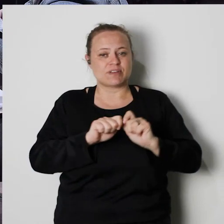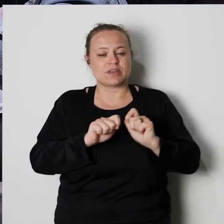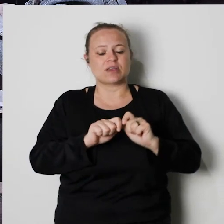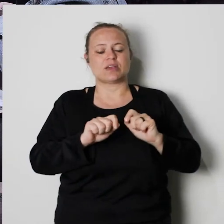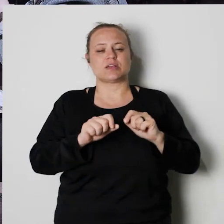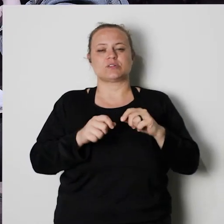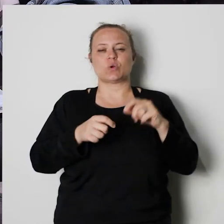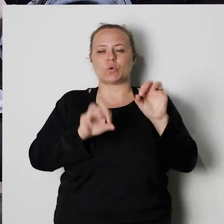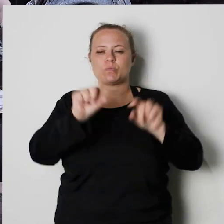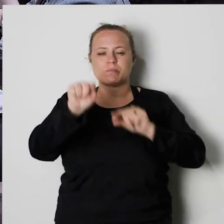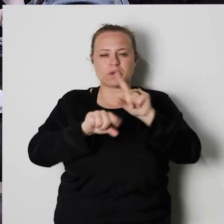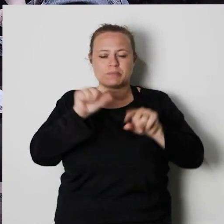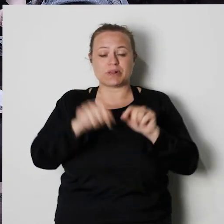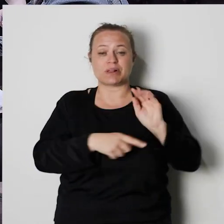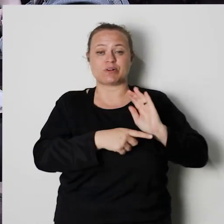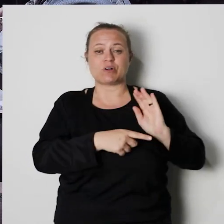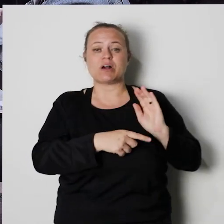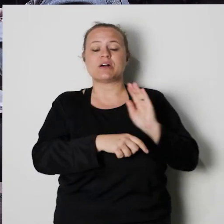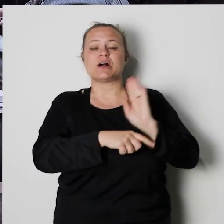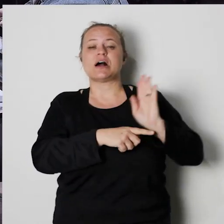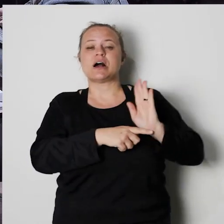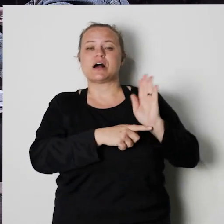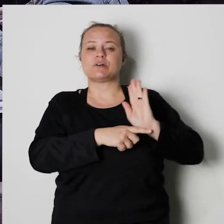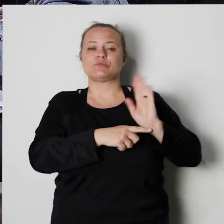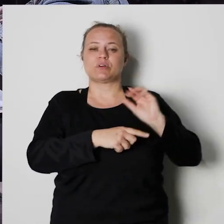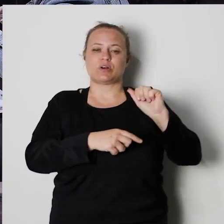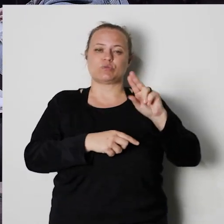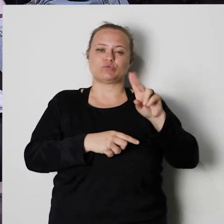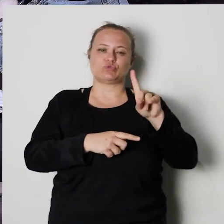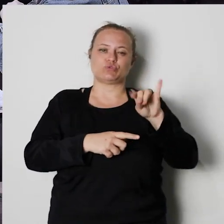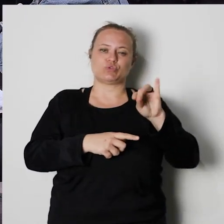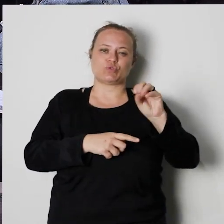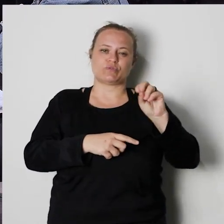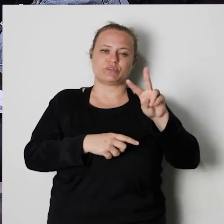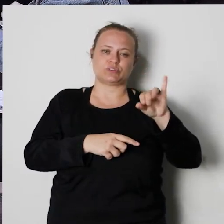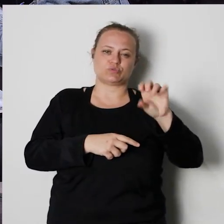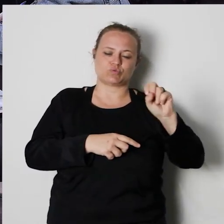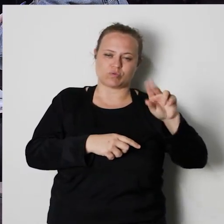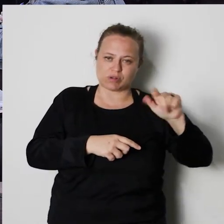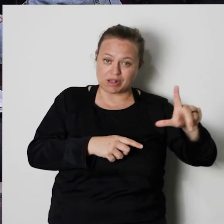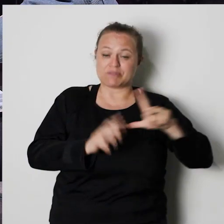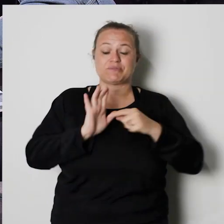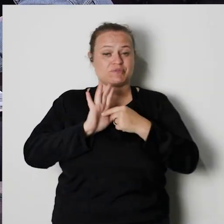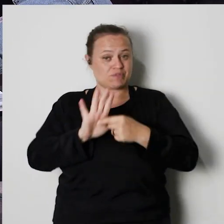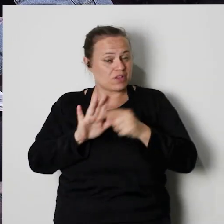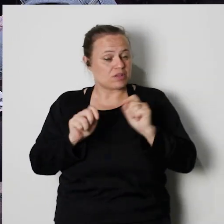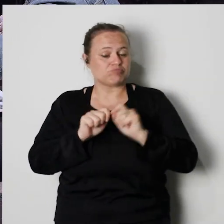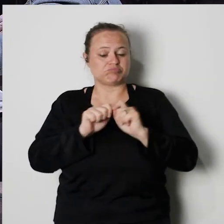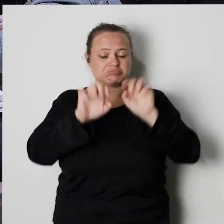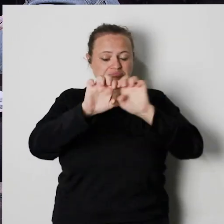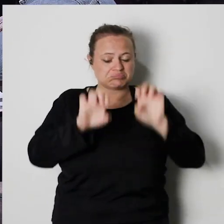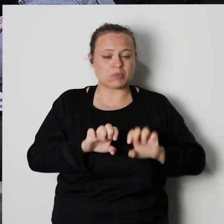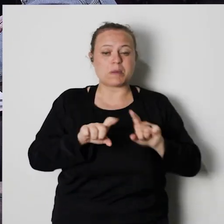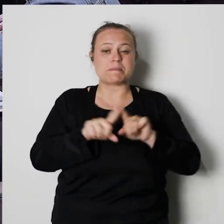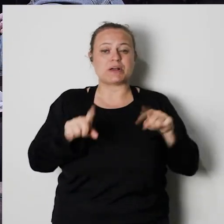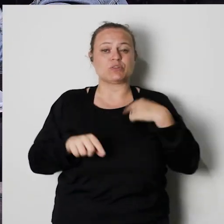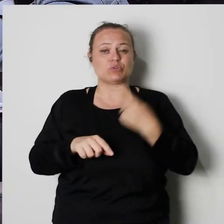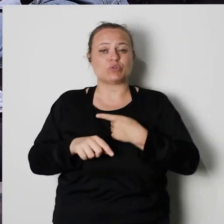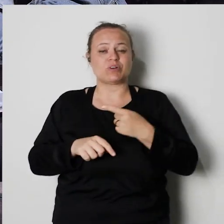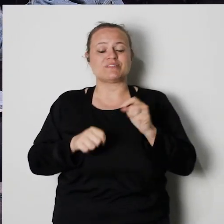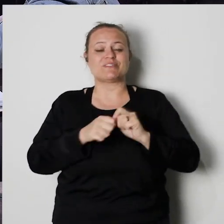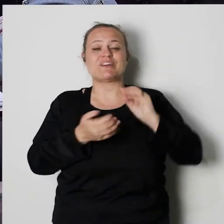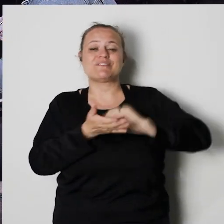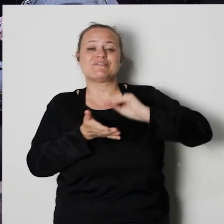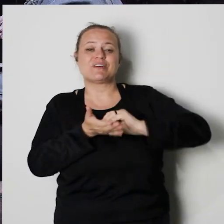da economia, tem uma professora também, fizeram um mapeamento muito importante do setor audiovisual e produziram um conteúdo com indicadores,